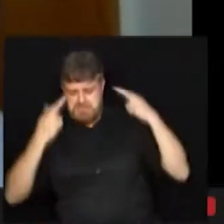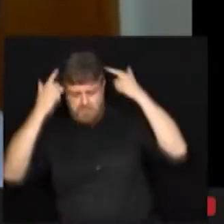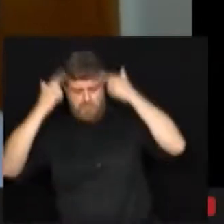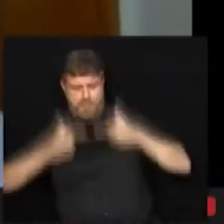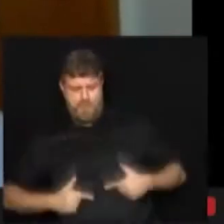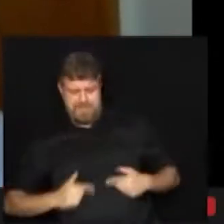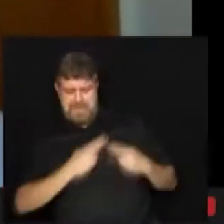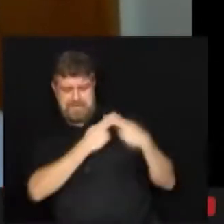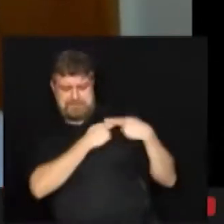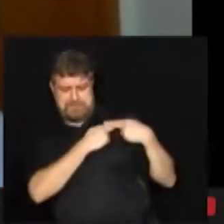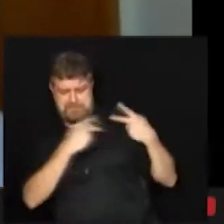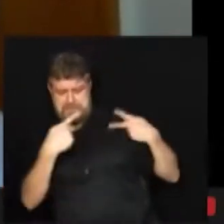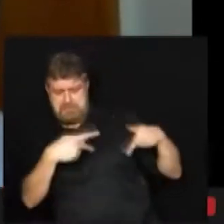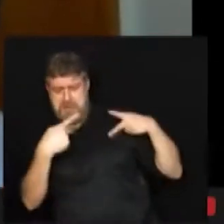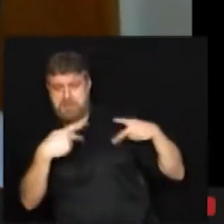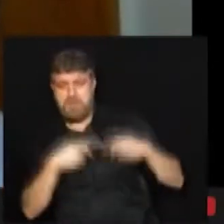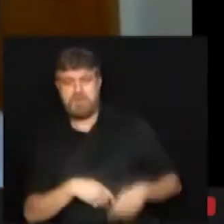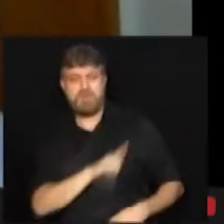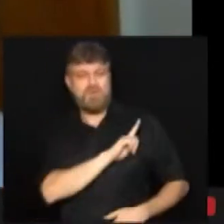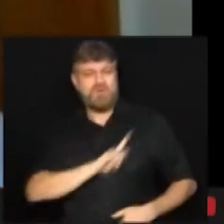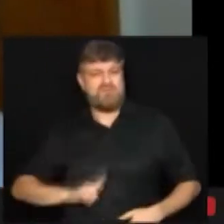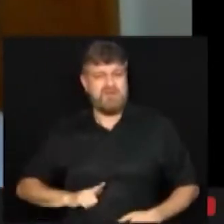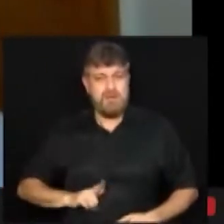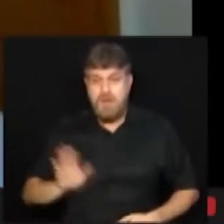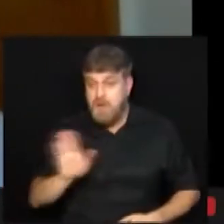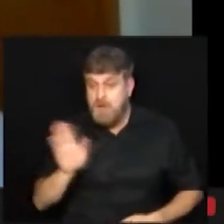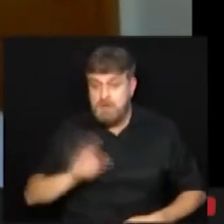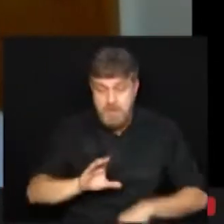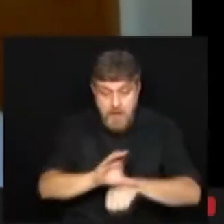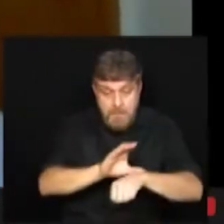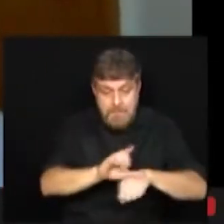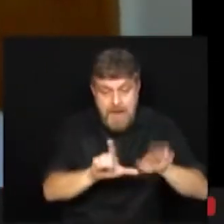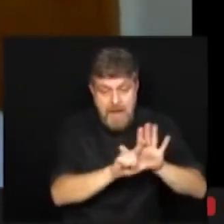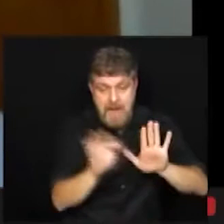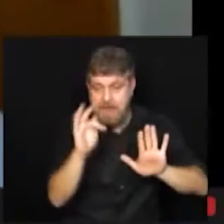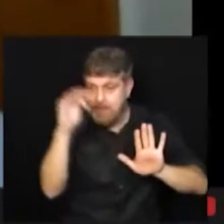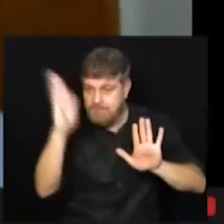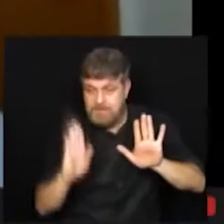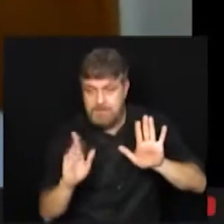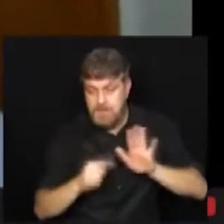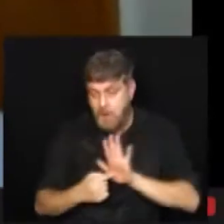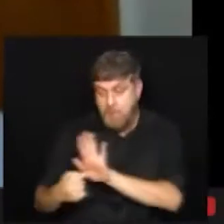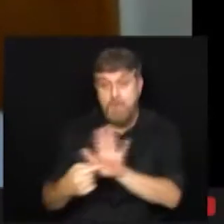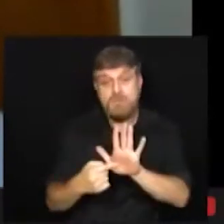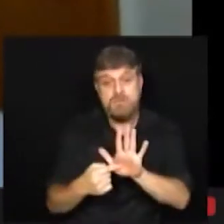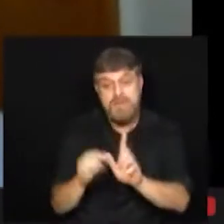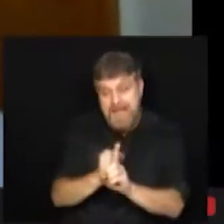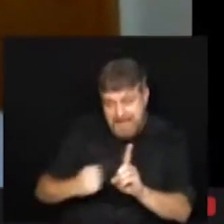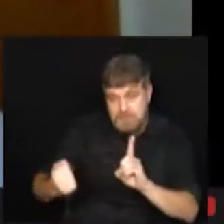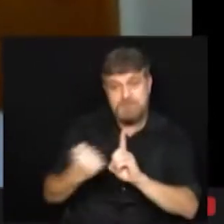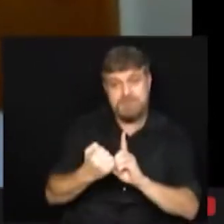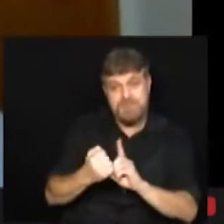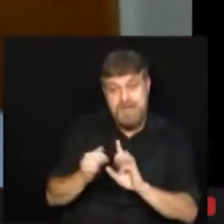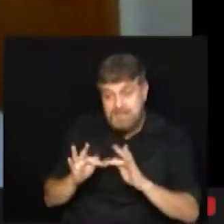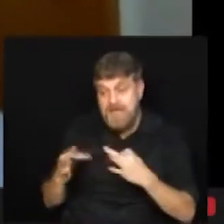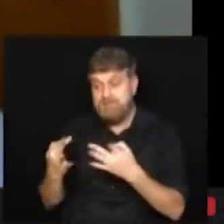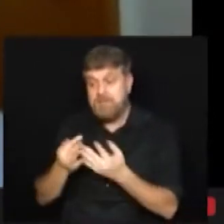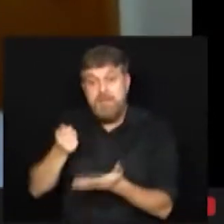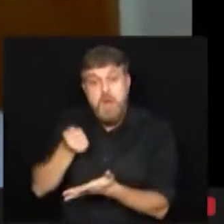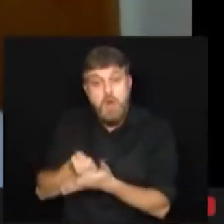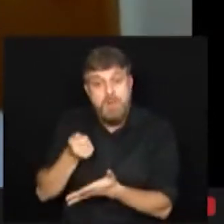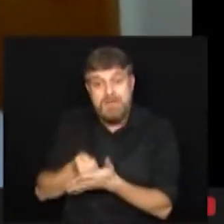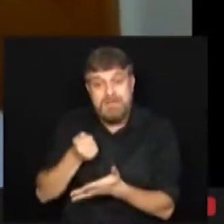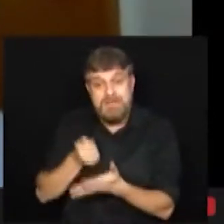mas a norma constitucional deixa bem claro que não é dever só do Estado, mas da sociedade, de um modo geral, é dever da família, de